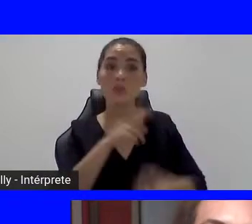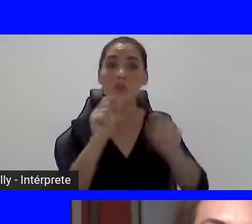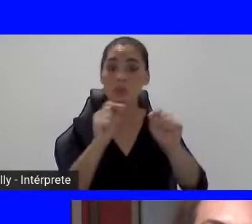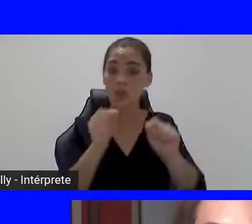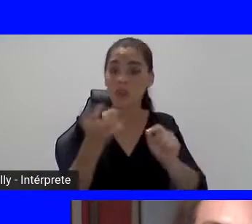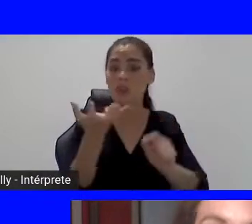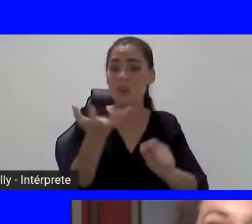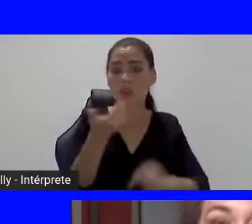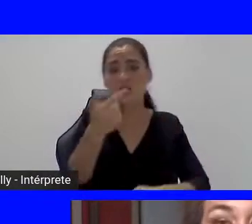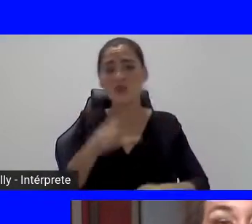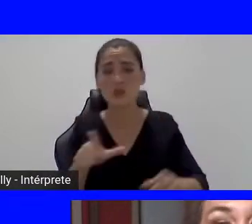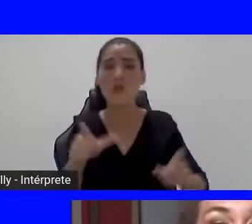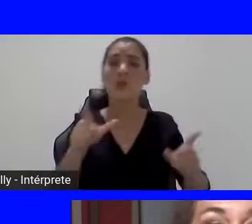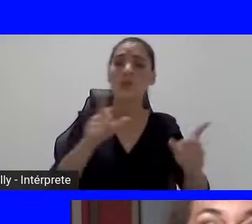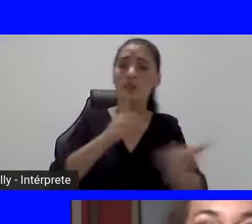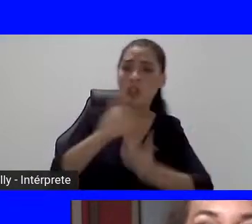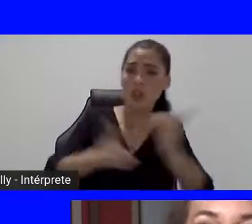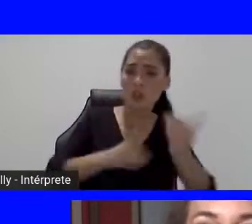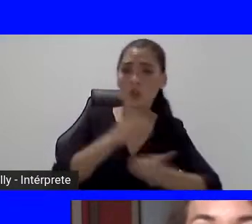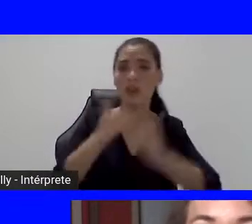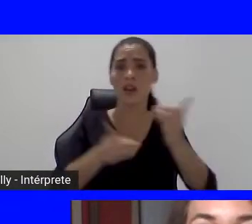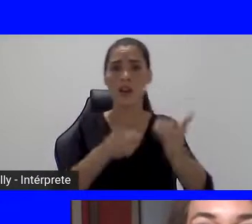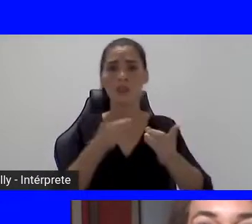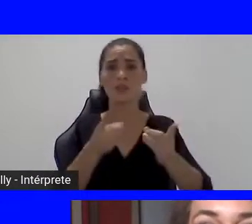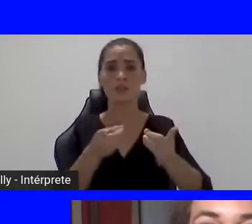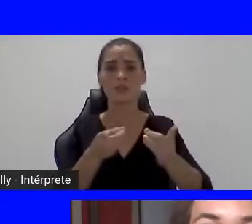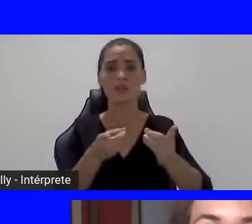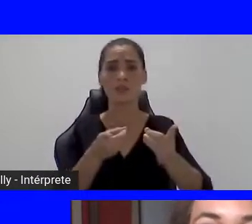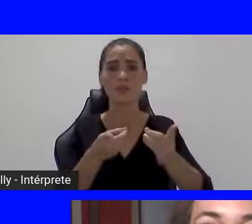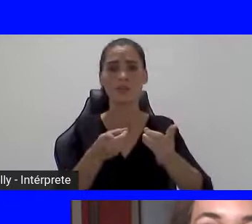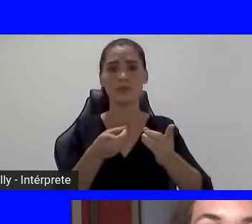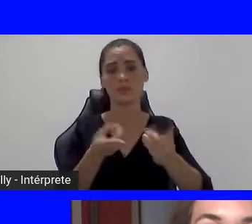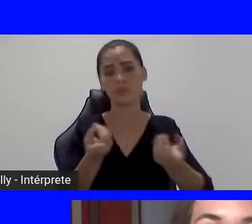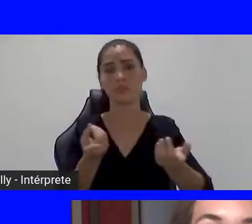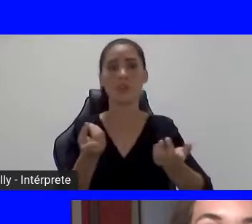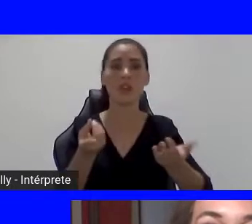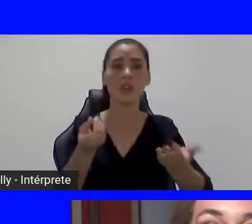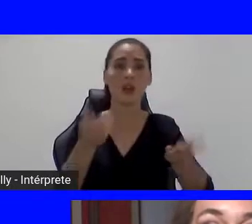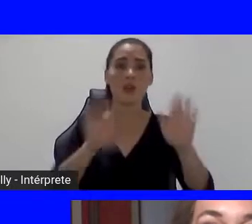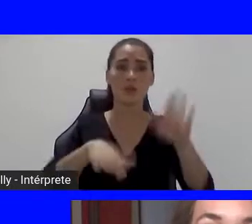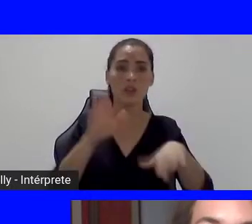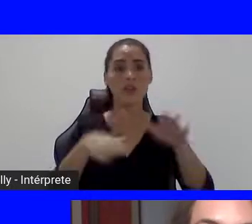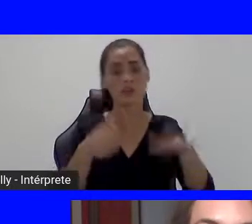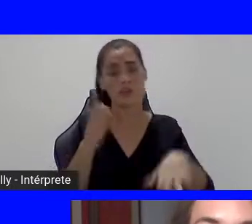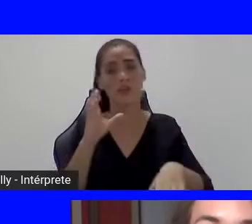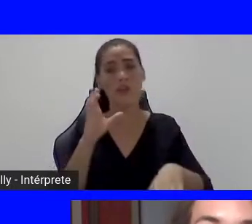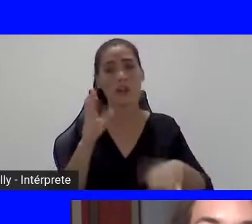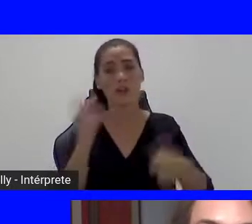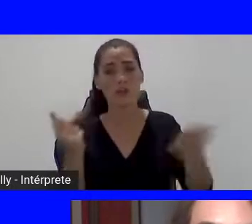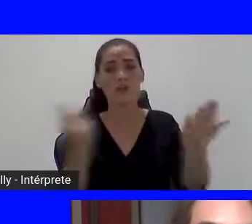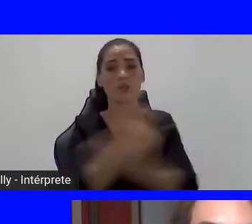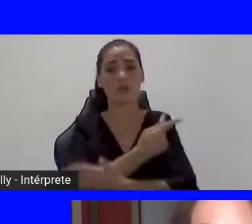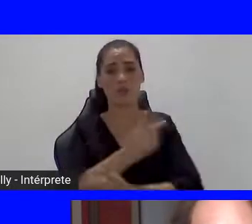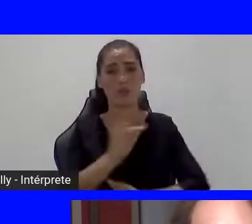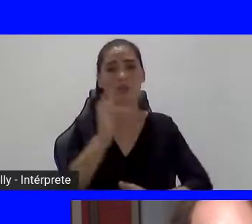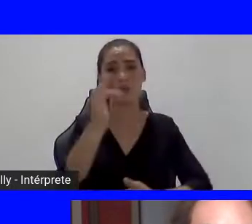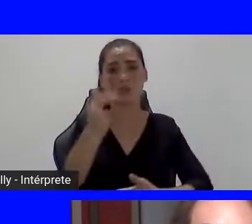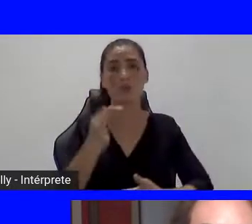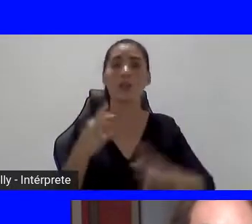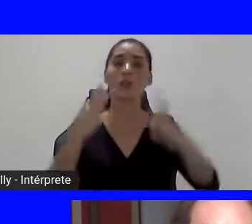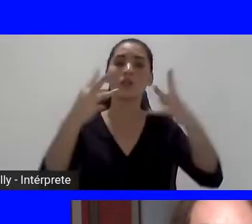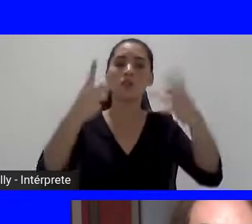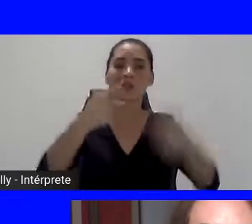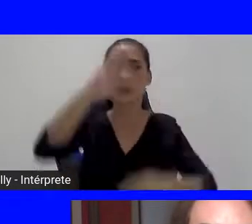uma trégua, que eu acho que em breve também é possível que aconteça, para que todas as partes interessadas possam